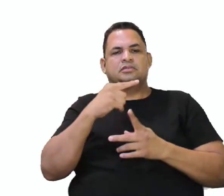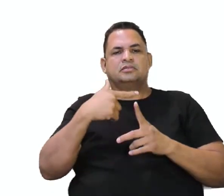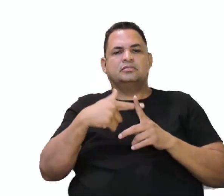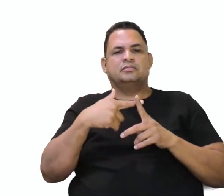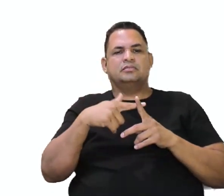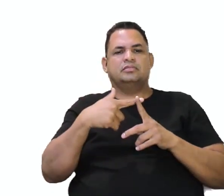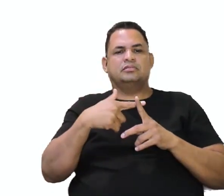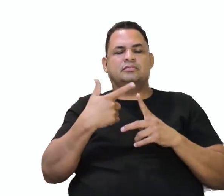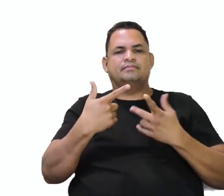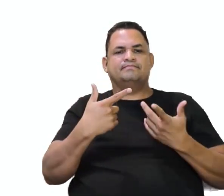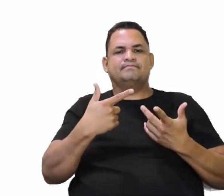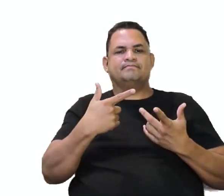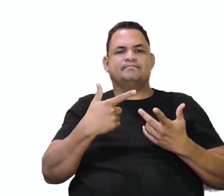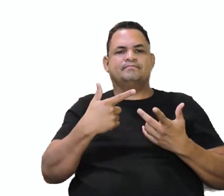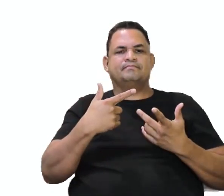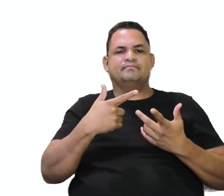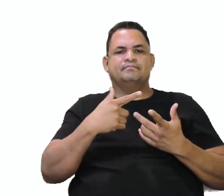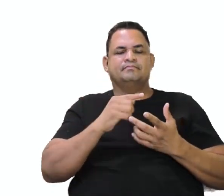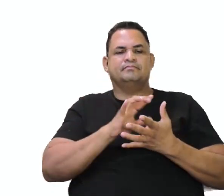uma